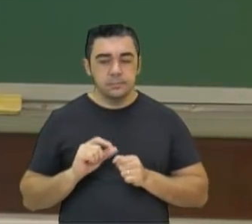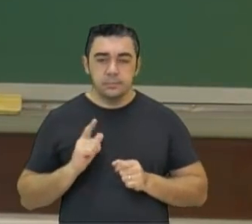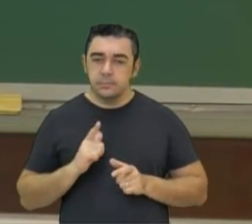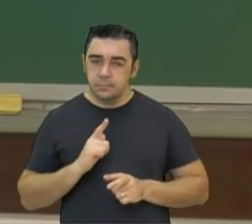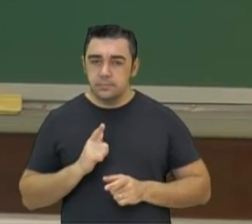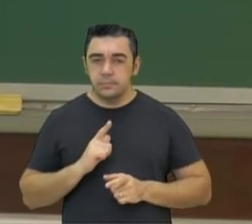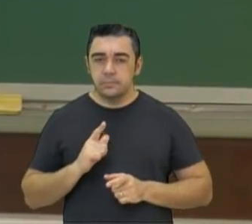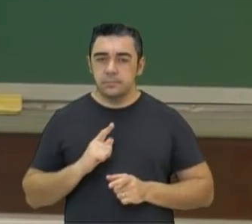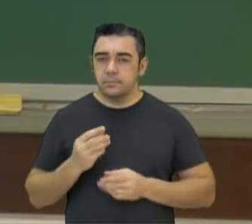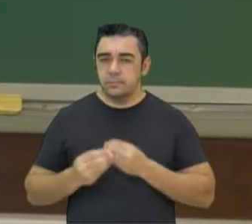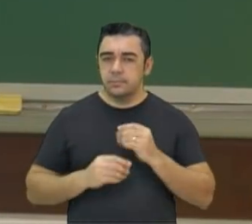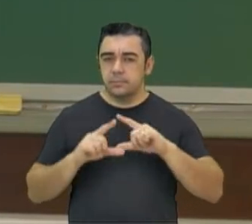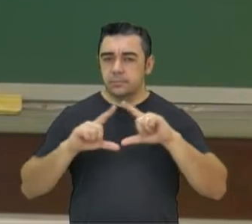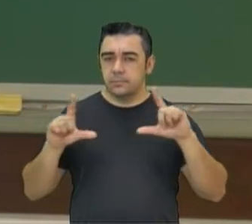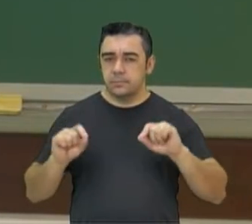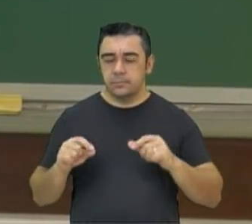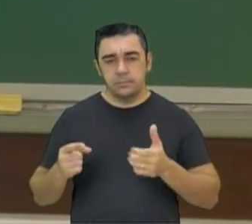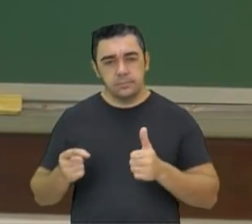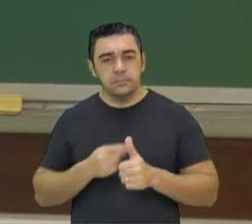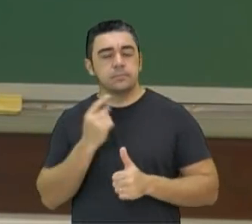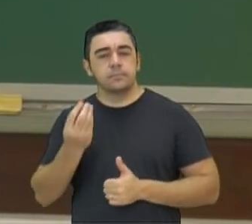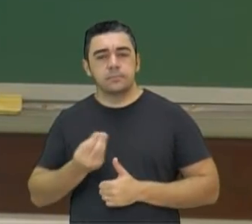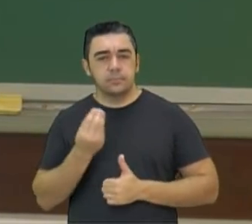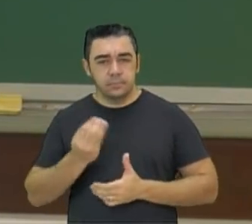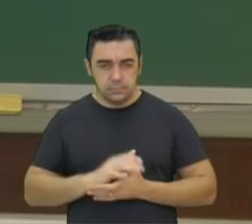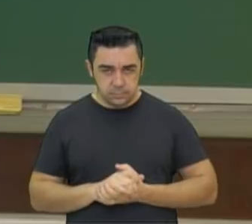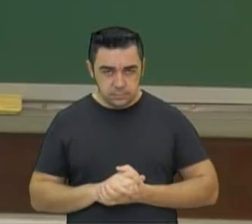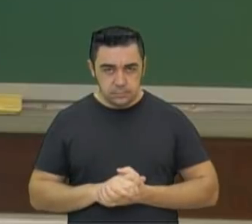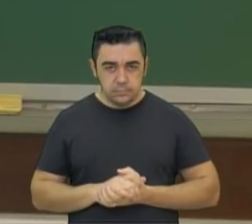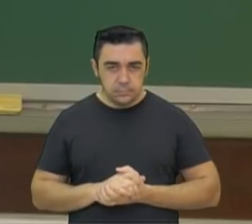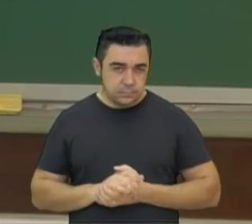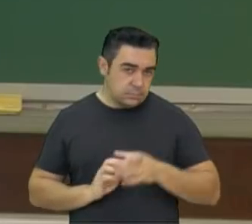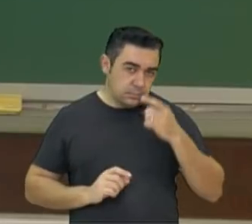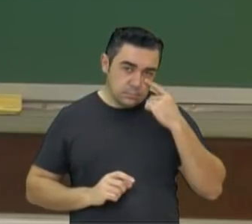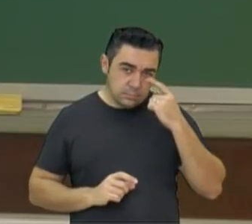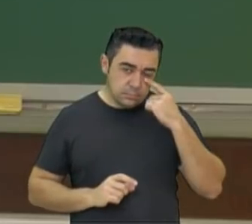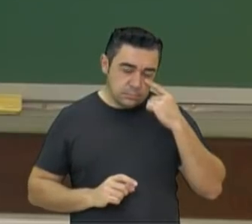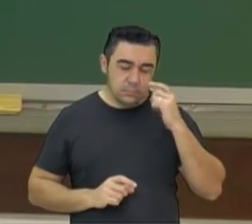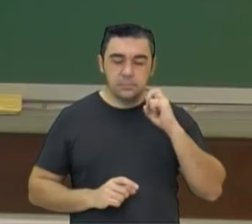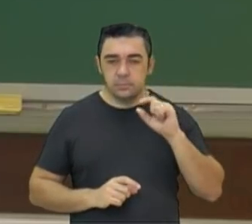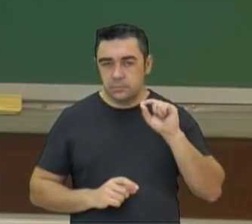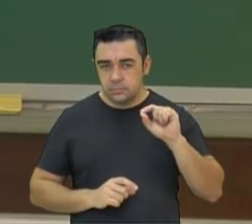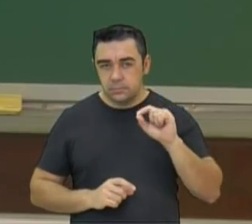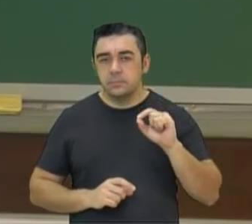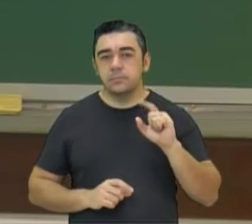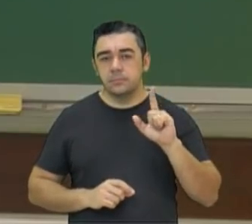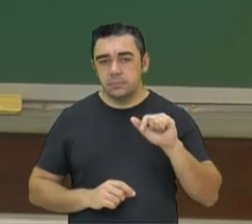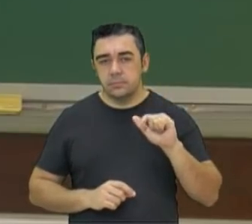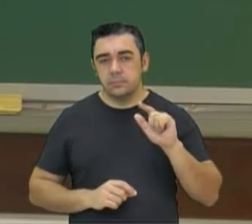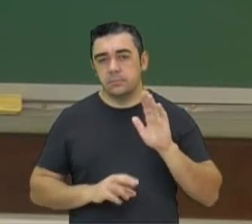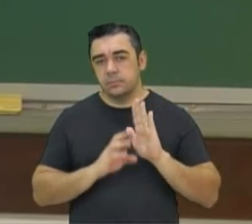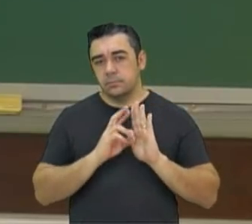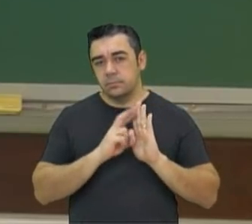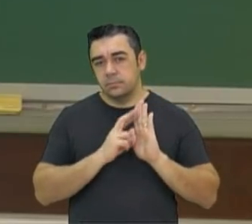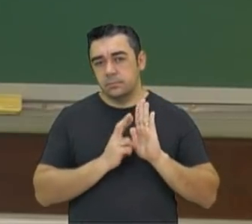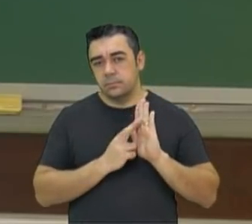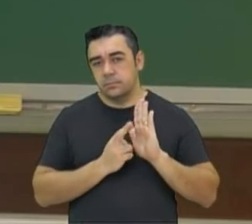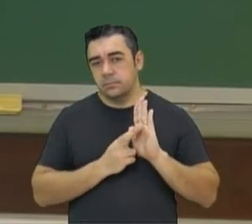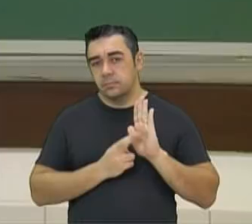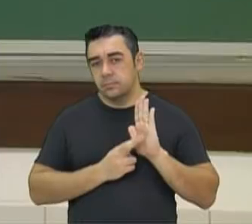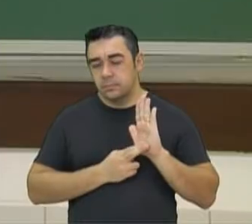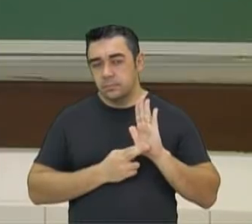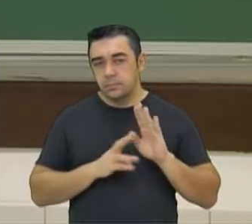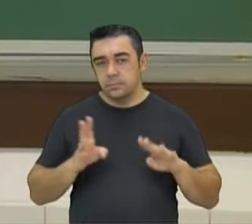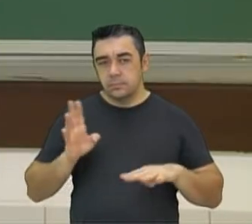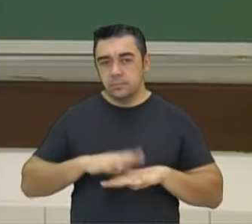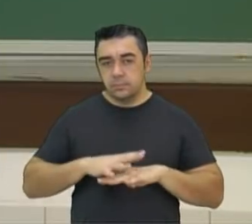formulazinha, como é que a gente resolve primeiro? Primeiro, vamos ver quais que são as nossas regras aqui da matemática